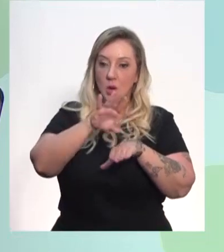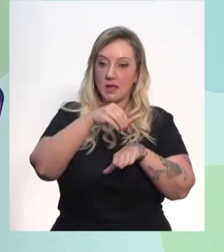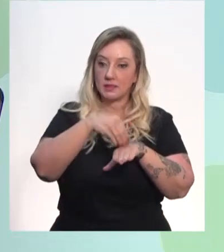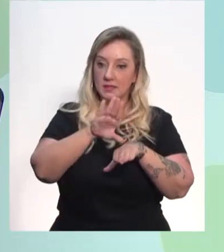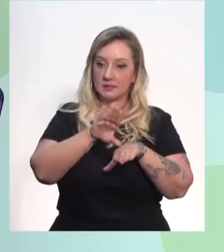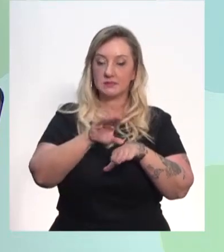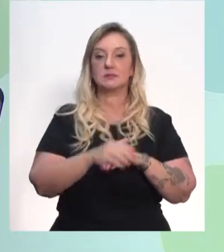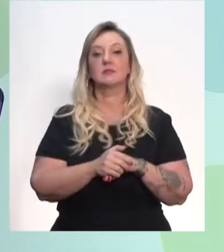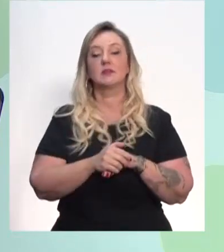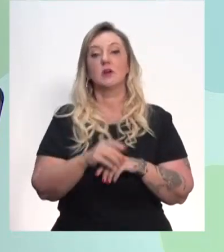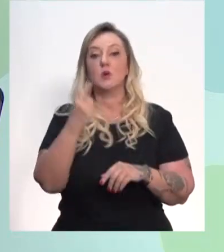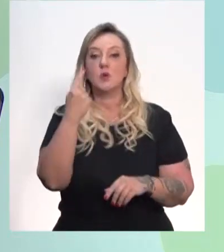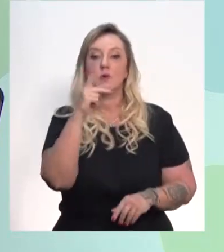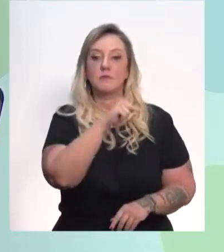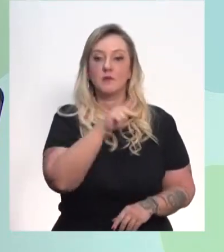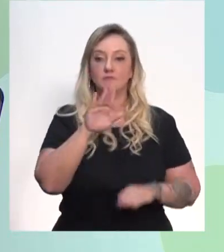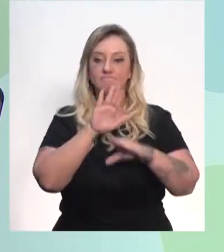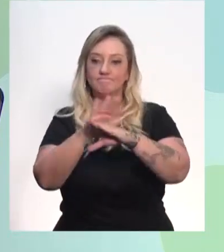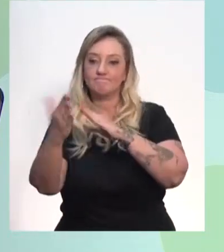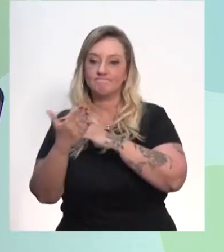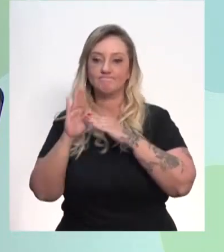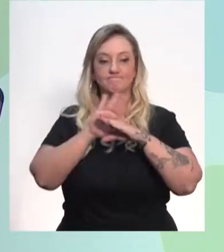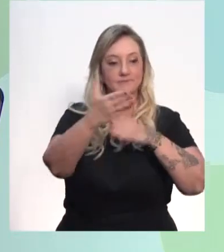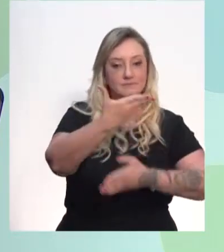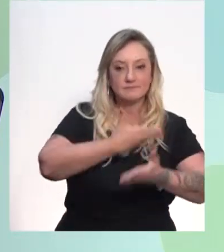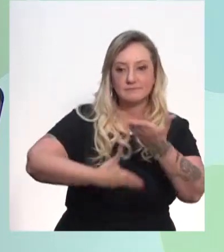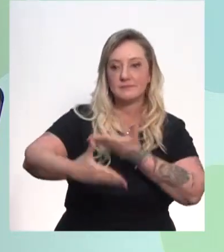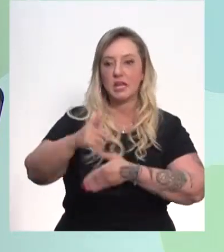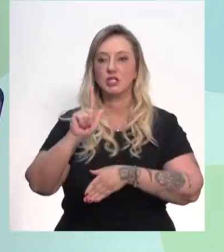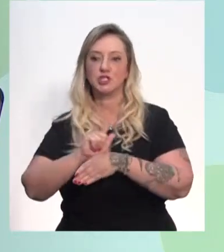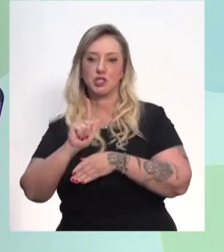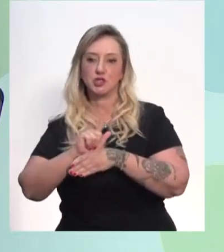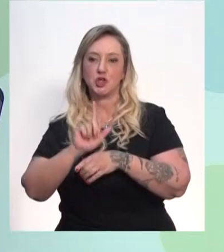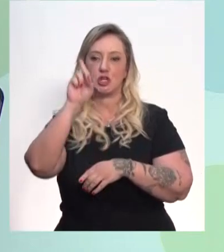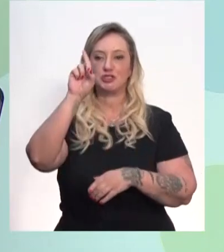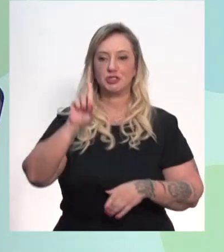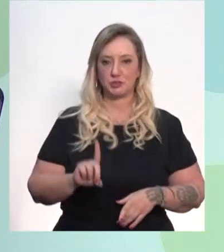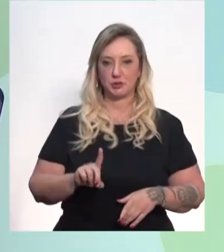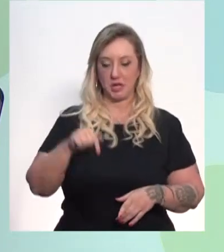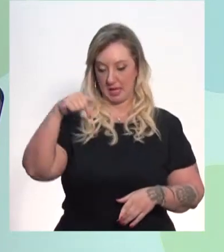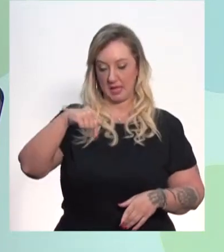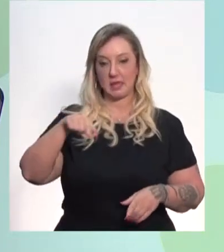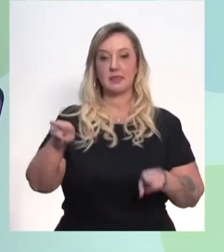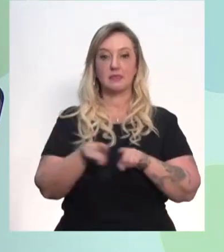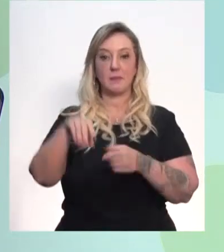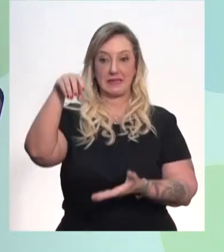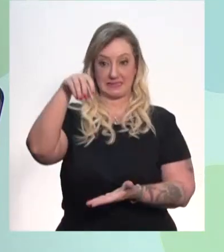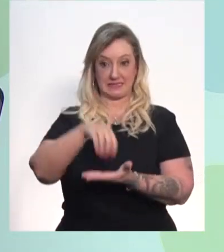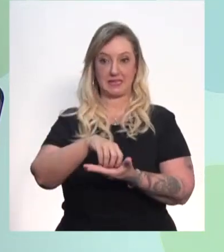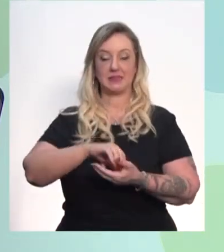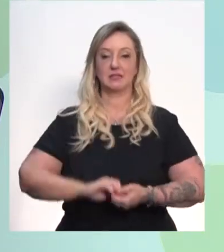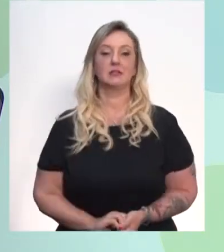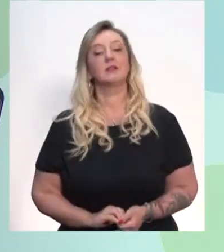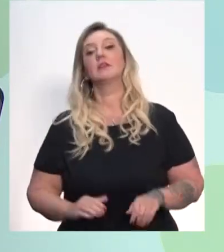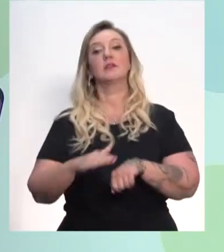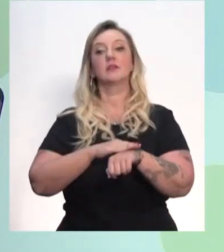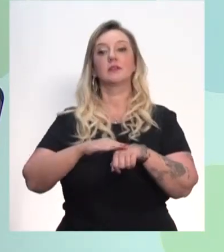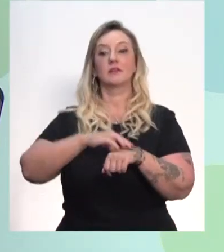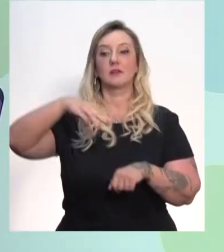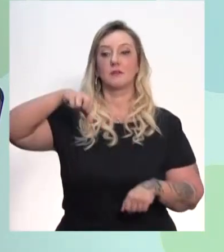prática, as suas atividades, os seus roteiros de ensino, pensando no que ele já vivenciou nesses primeiros